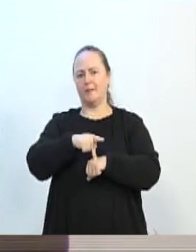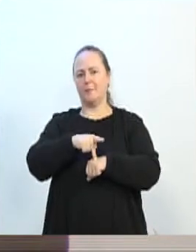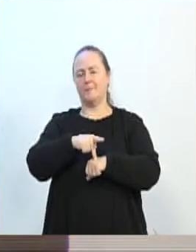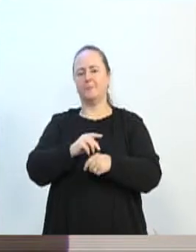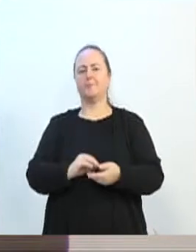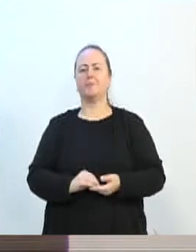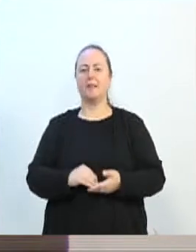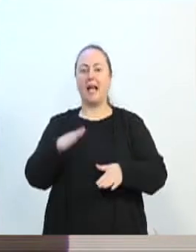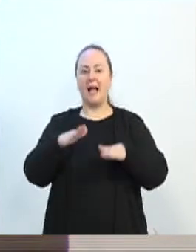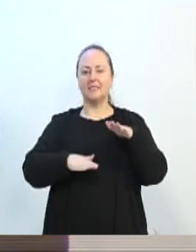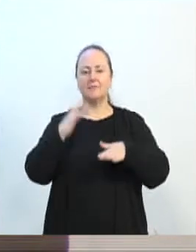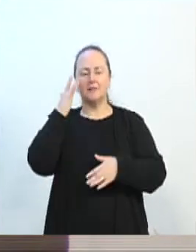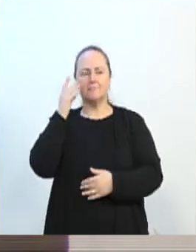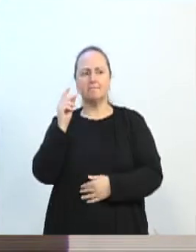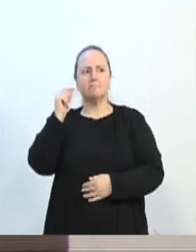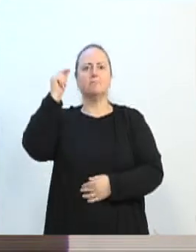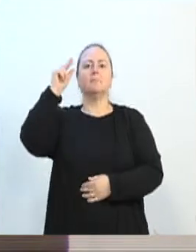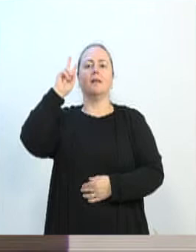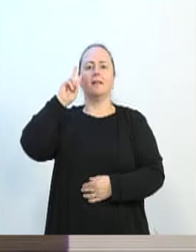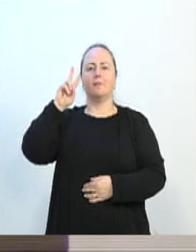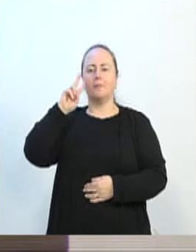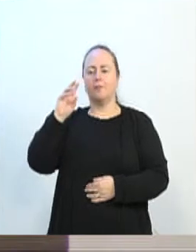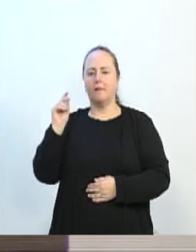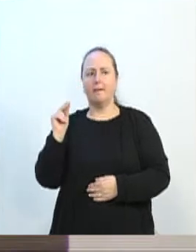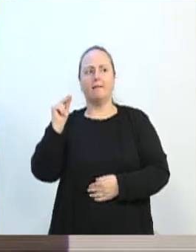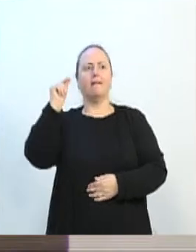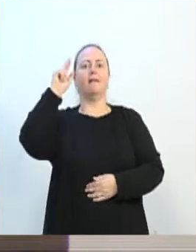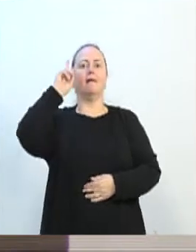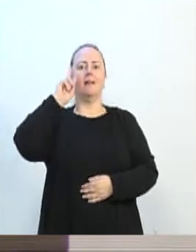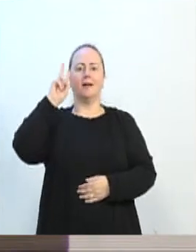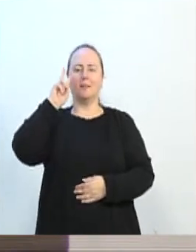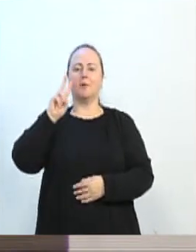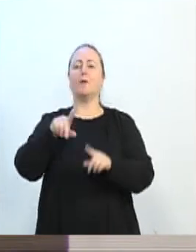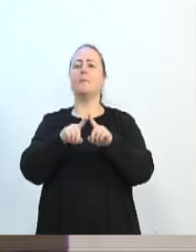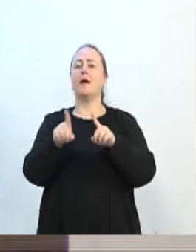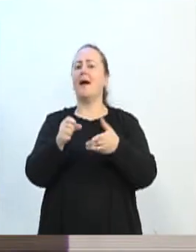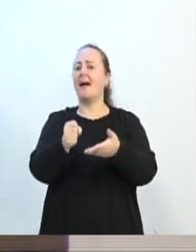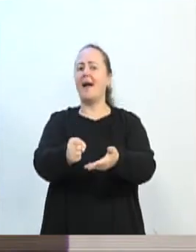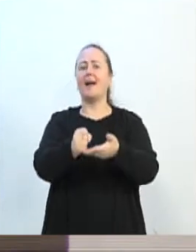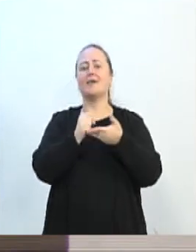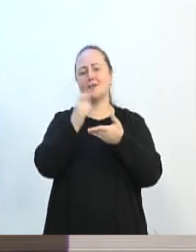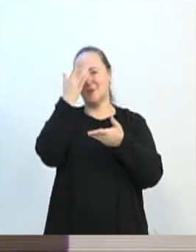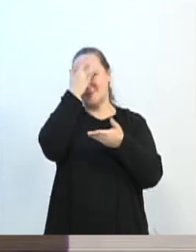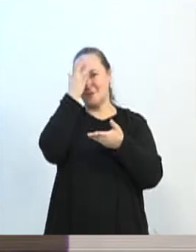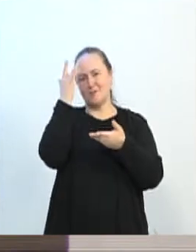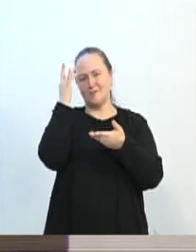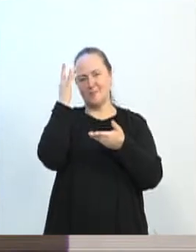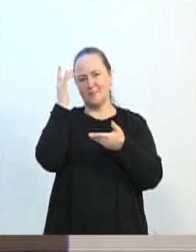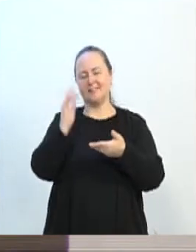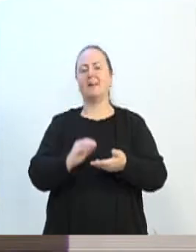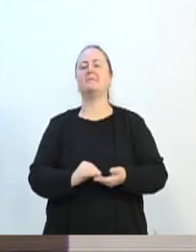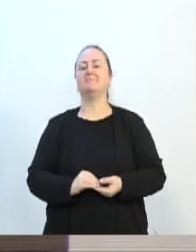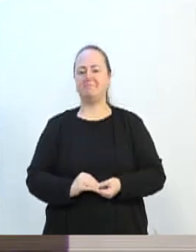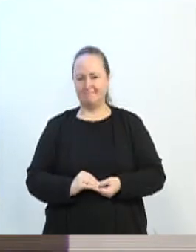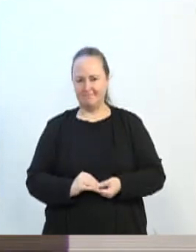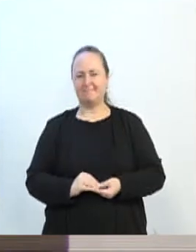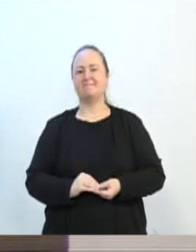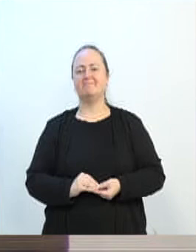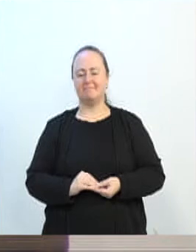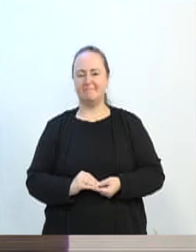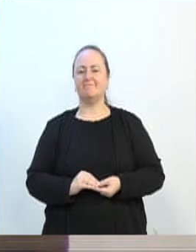lapsos de memória, sim, mas ainda assim fariam a diferença naquele momento para aquela pessoa. E já nos primeiros meses